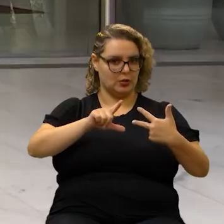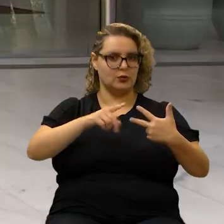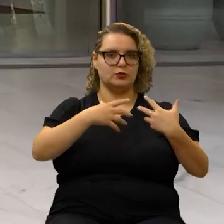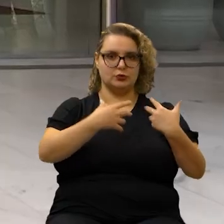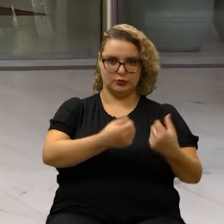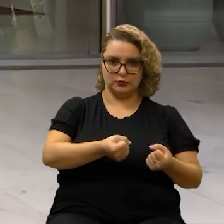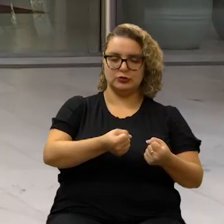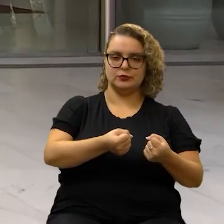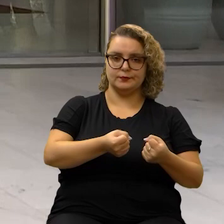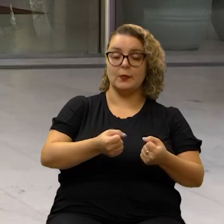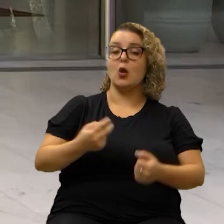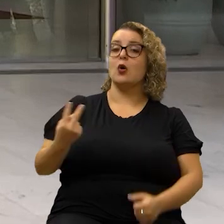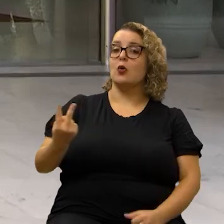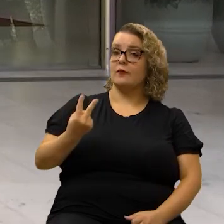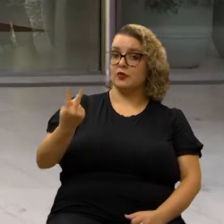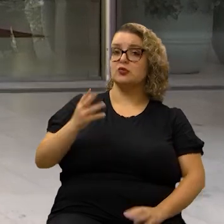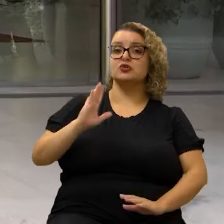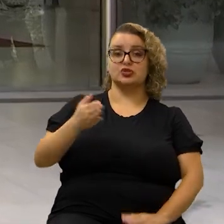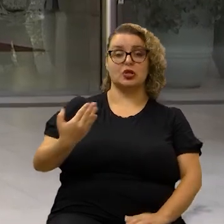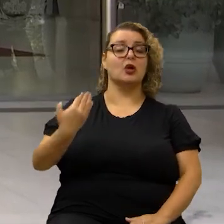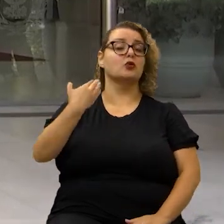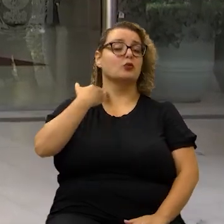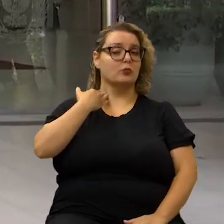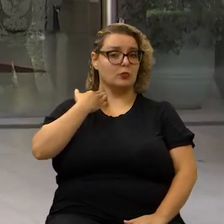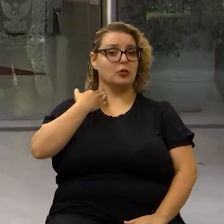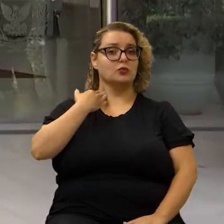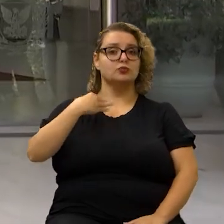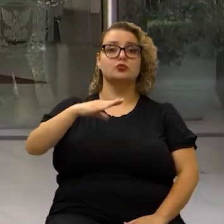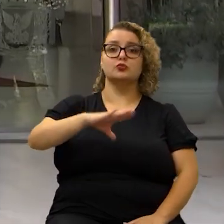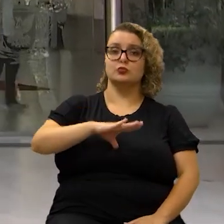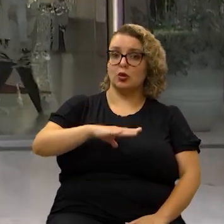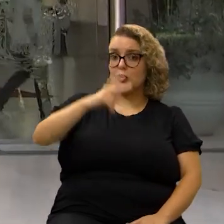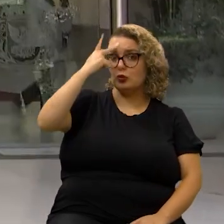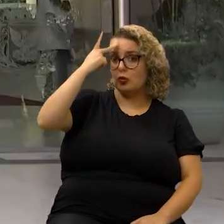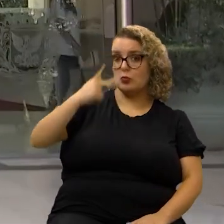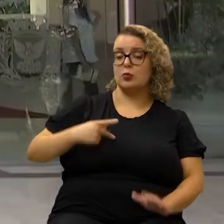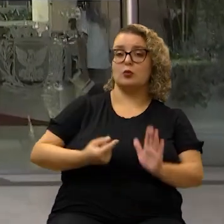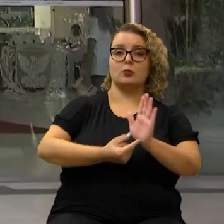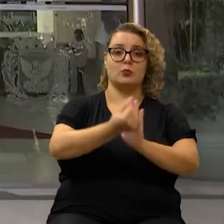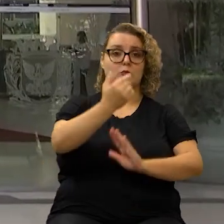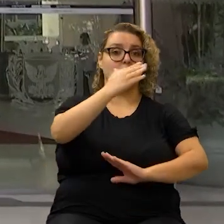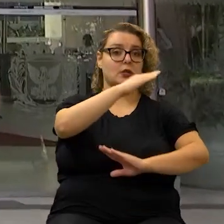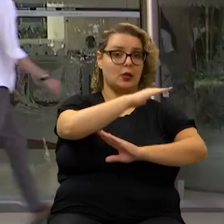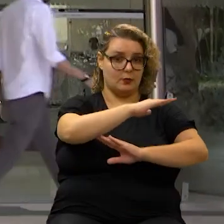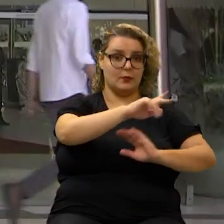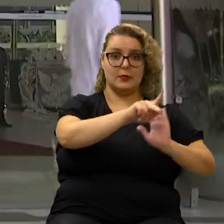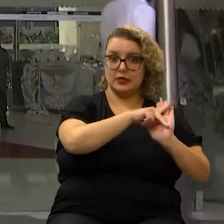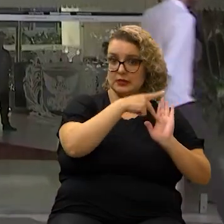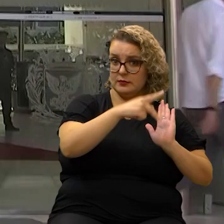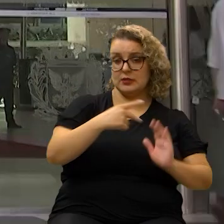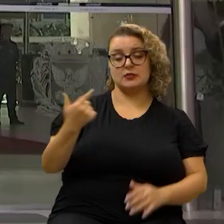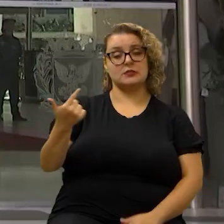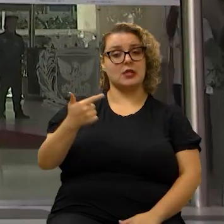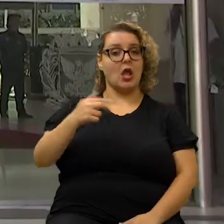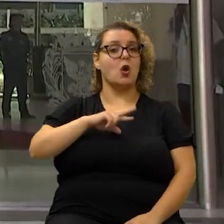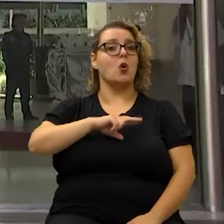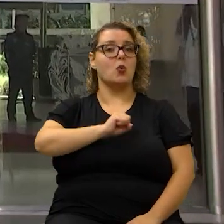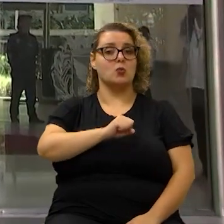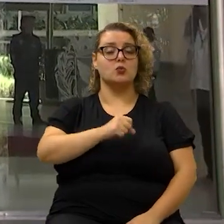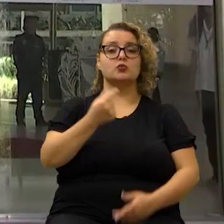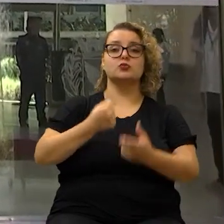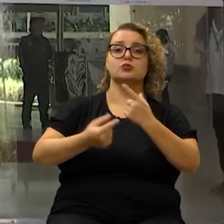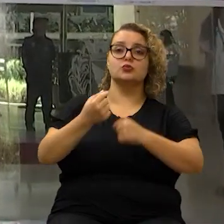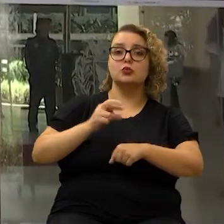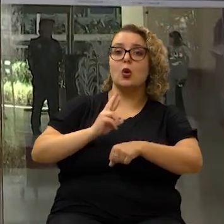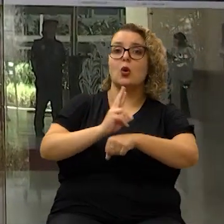legislativo o valor já está depositado nos cofres do município e é do próprio orçamento da câmara segundo Rossini a